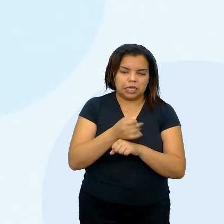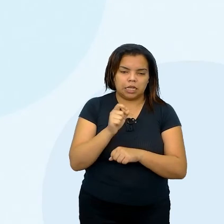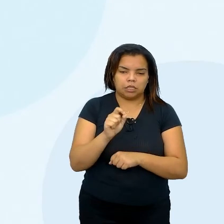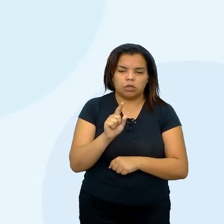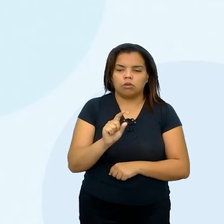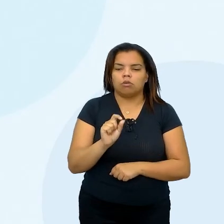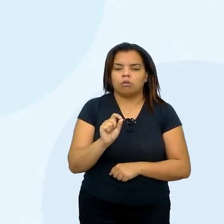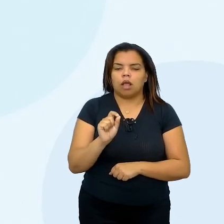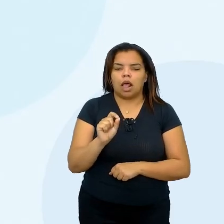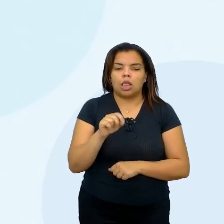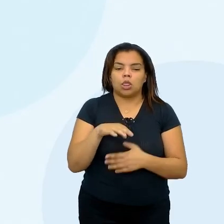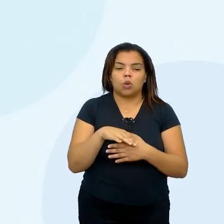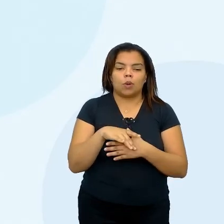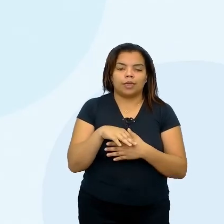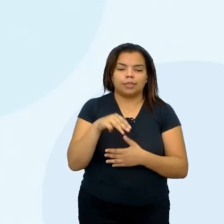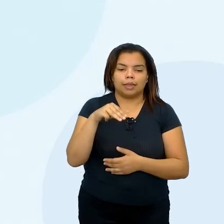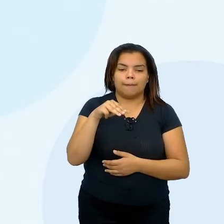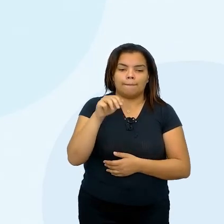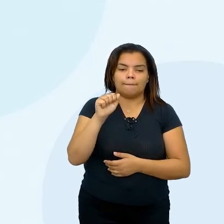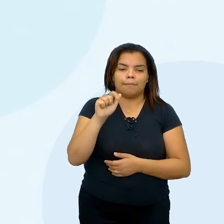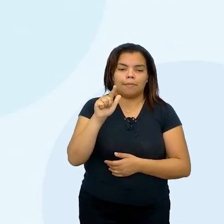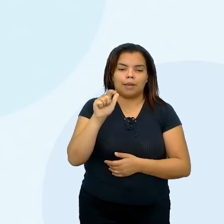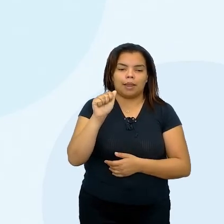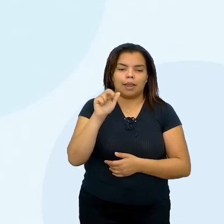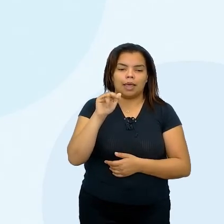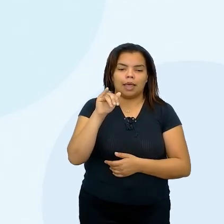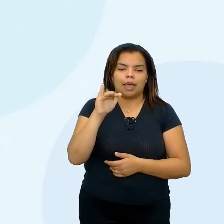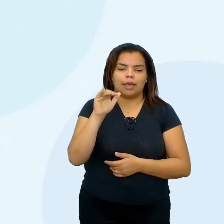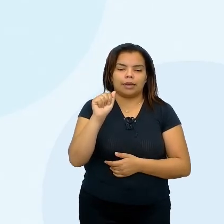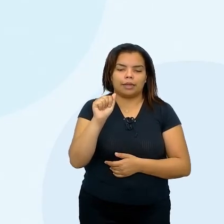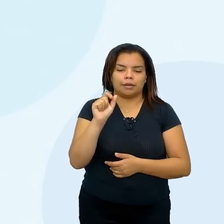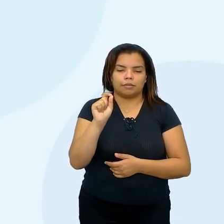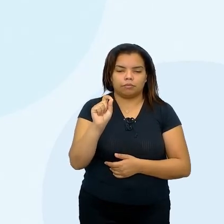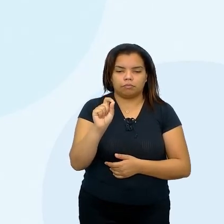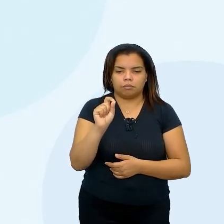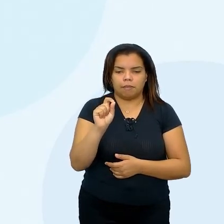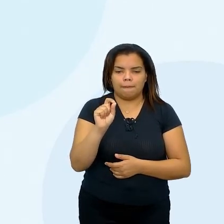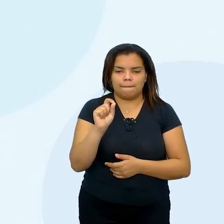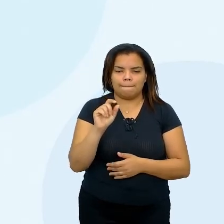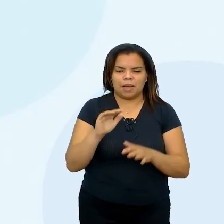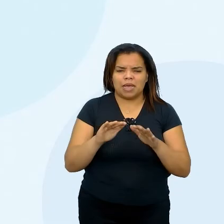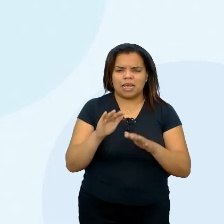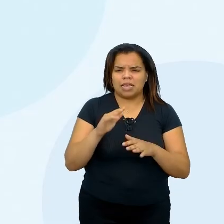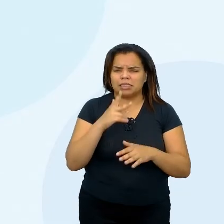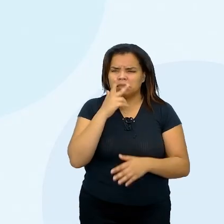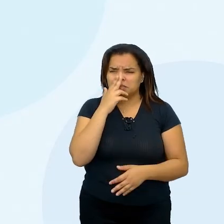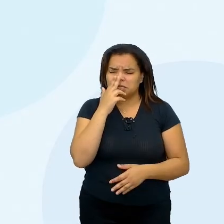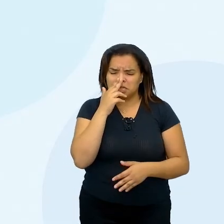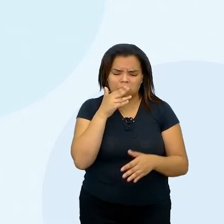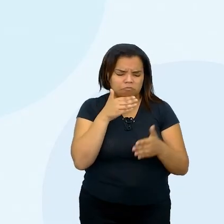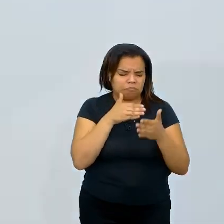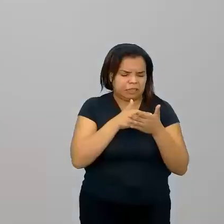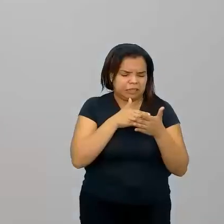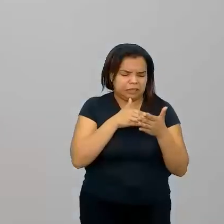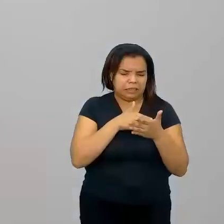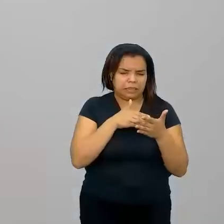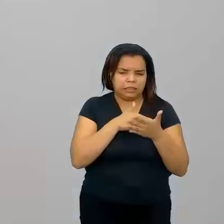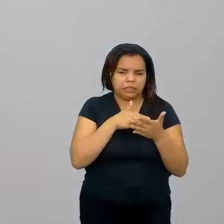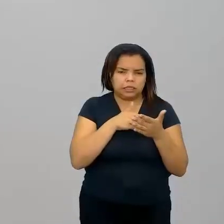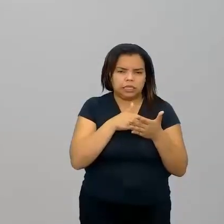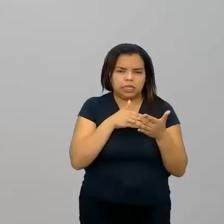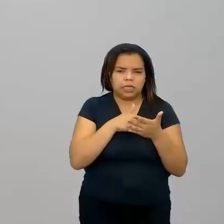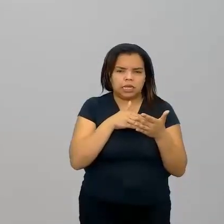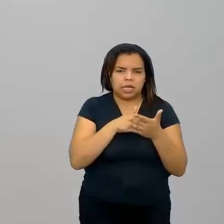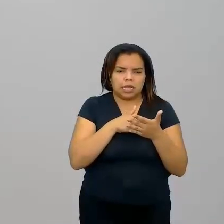à doença. Olha só que fator interessante. Parece que o protozoário não consegue penetrar numa hemácia